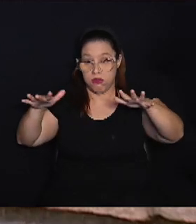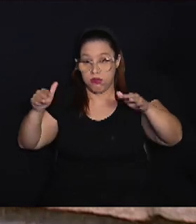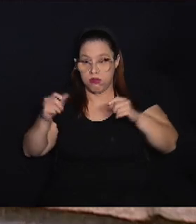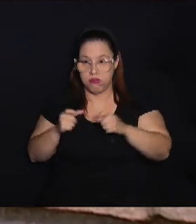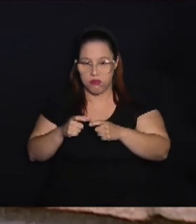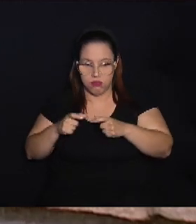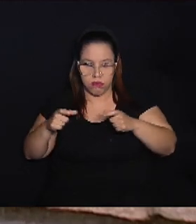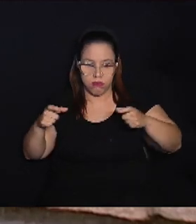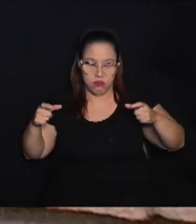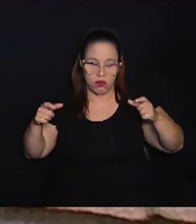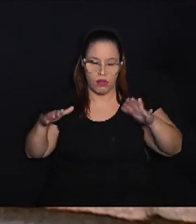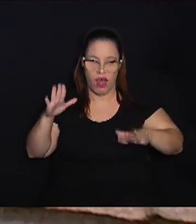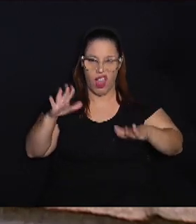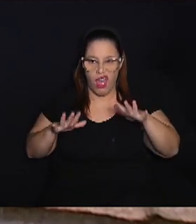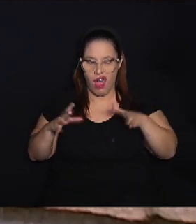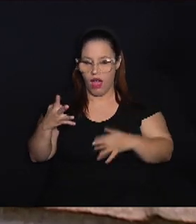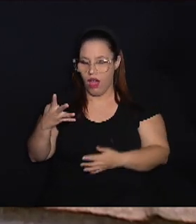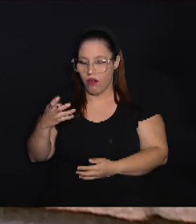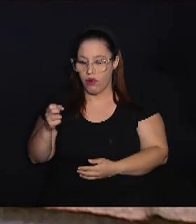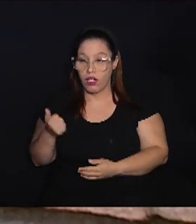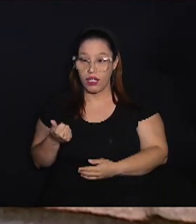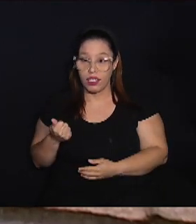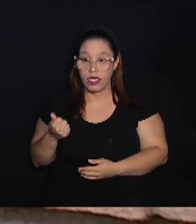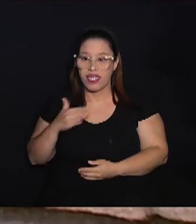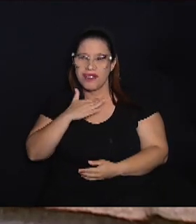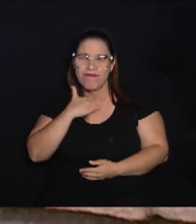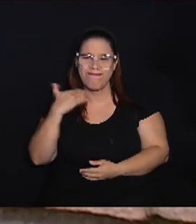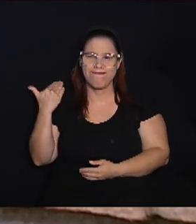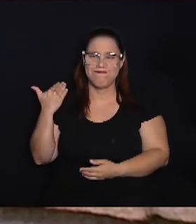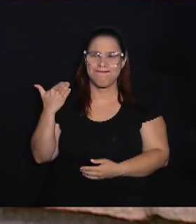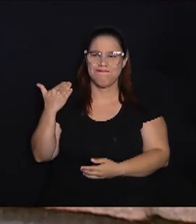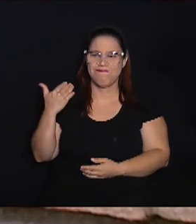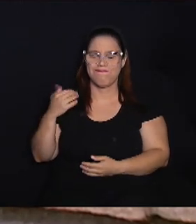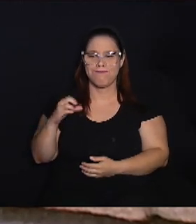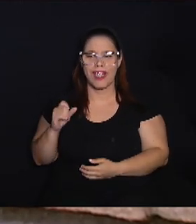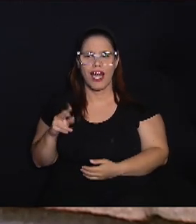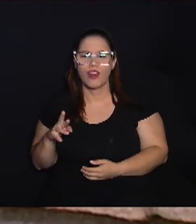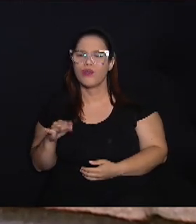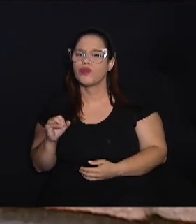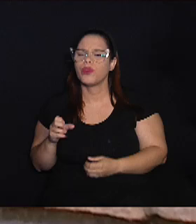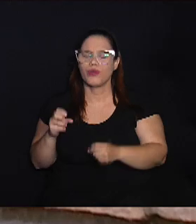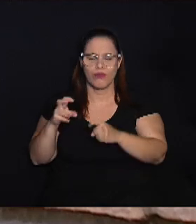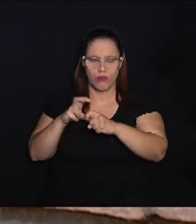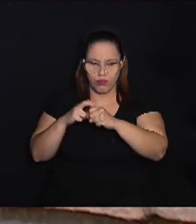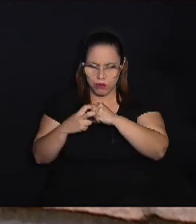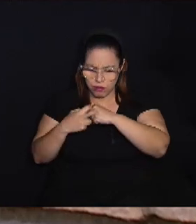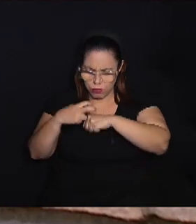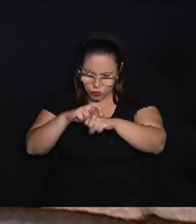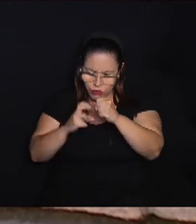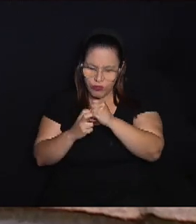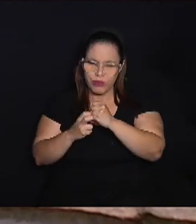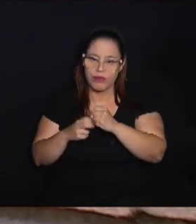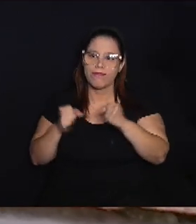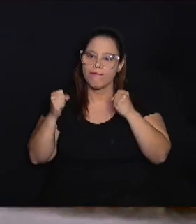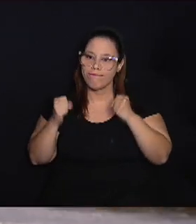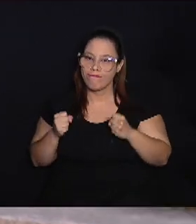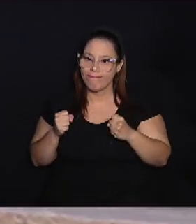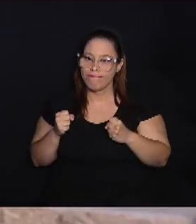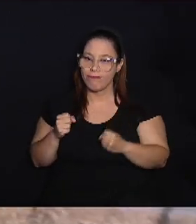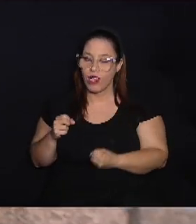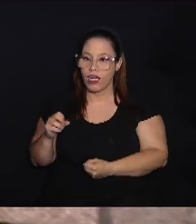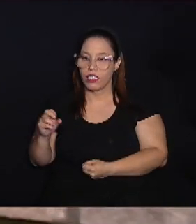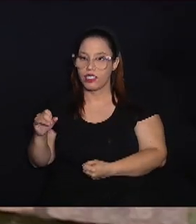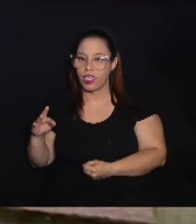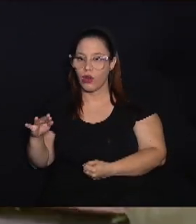registra até o momento 46 mortes e mais de 116 mil casos de dengue. E por isso, eu estou aqui com a Shaula